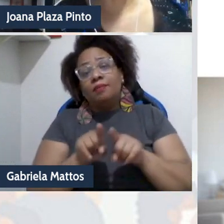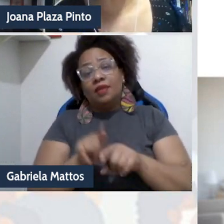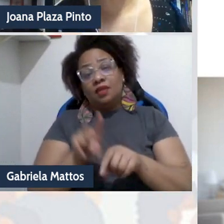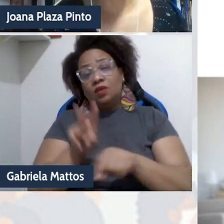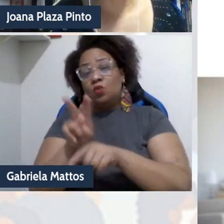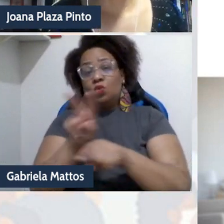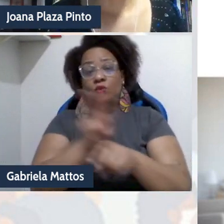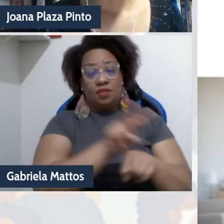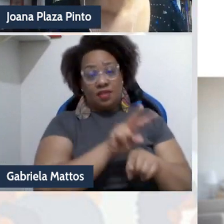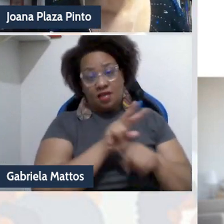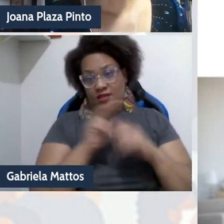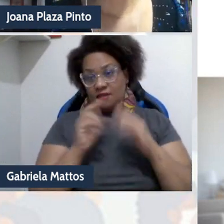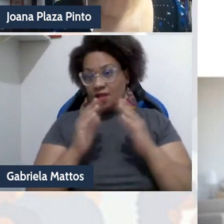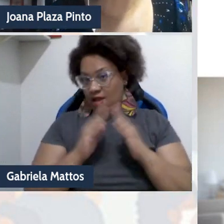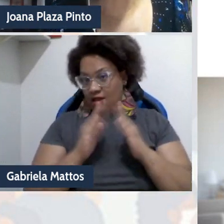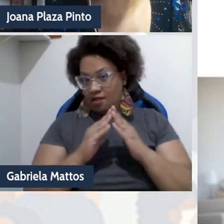casa.